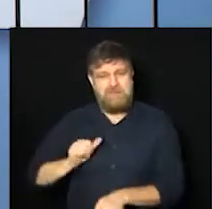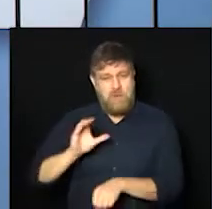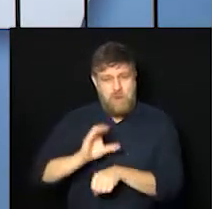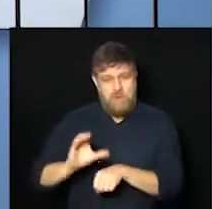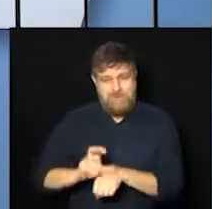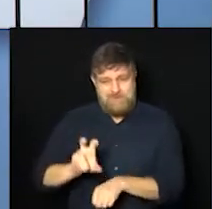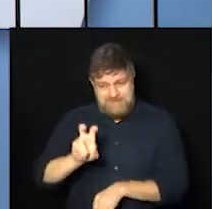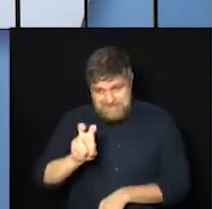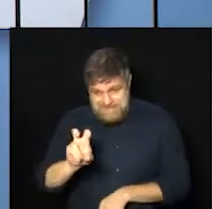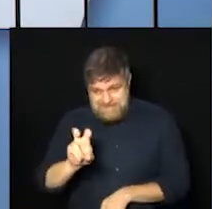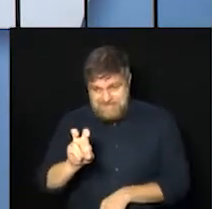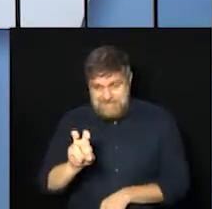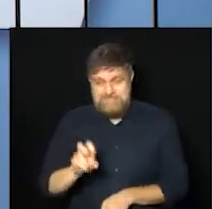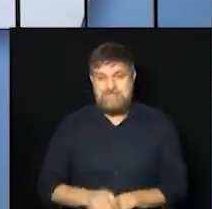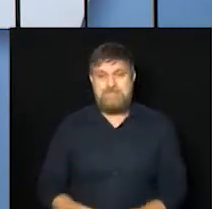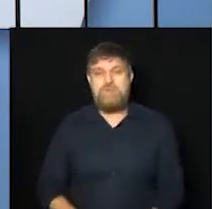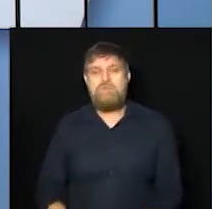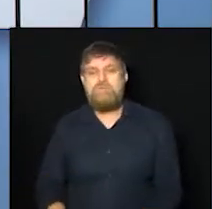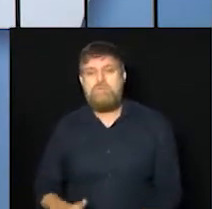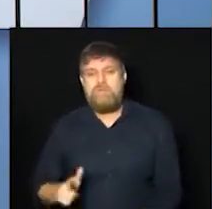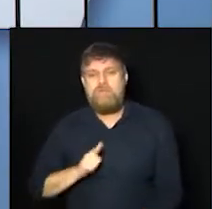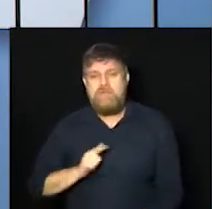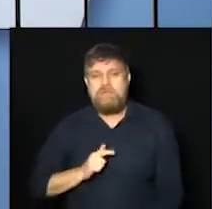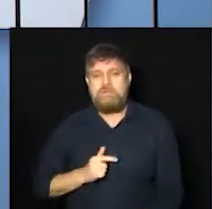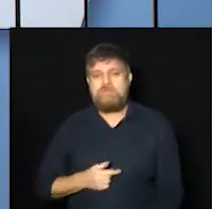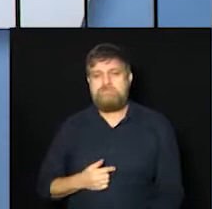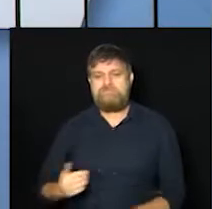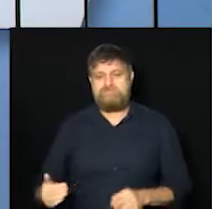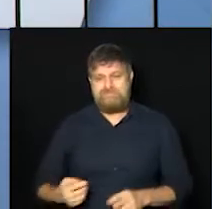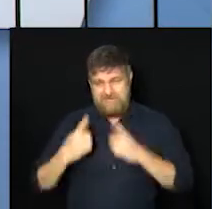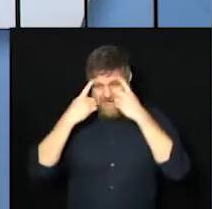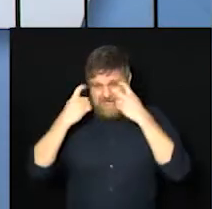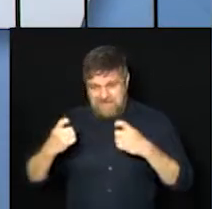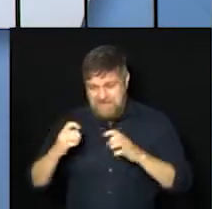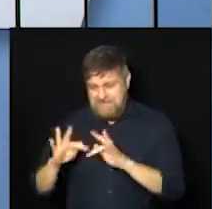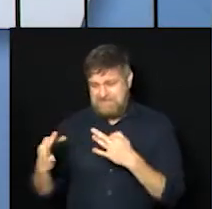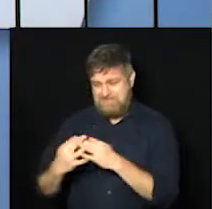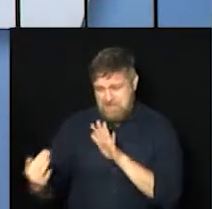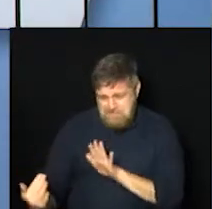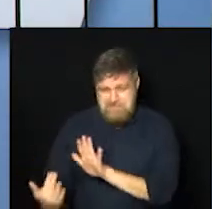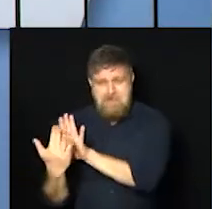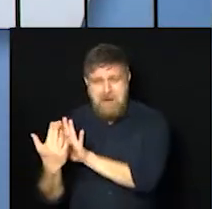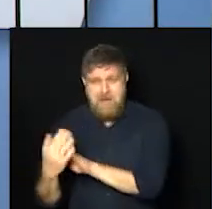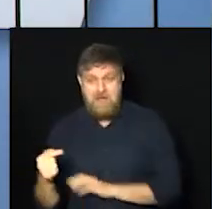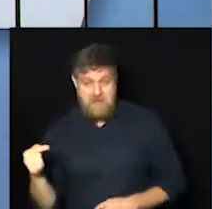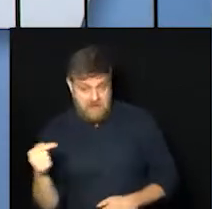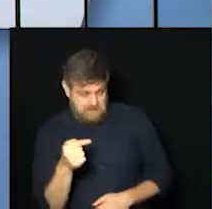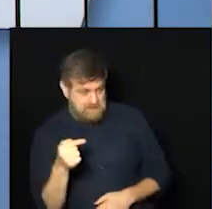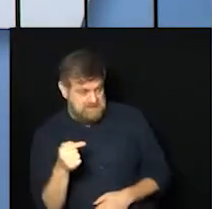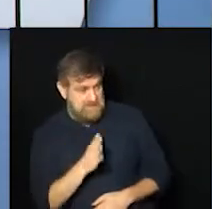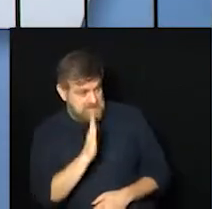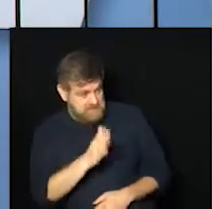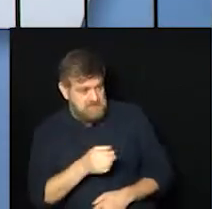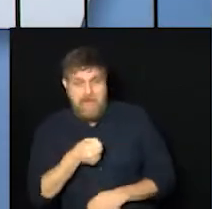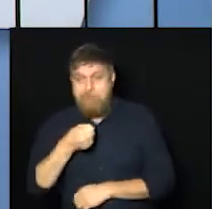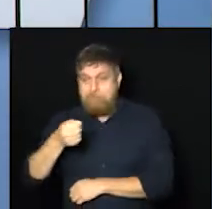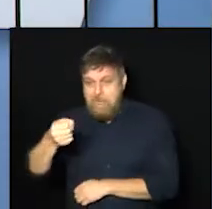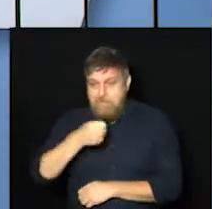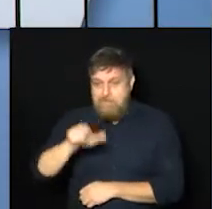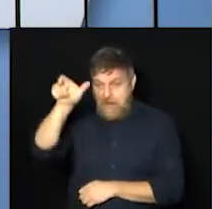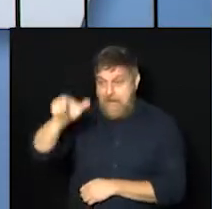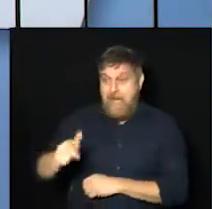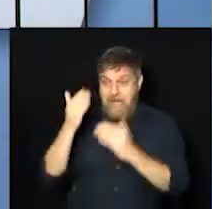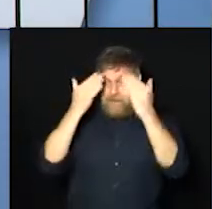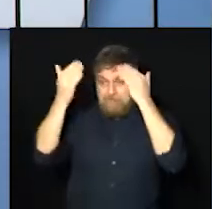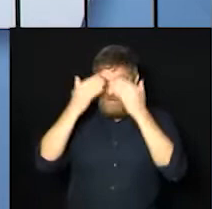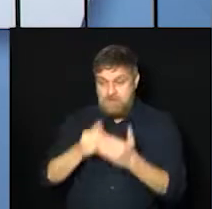5 módulos, falando o seguinte: impacto da violência nas famílias. Você falou mais cedo aí com a representante, a psicóloga